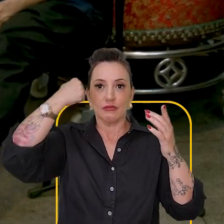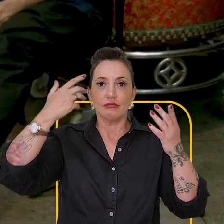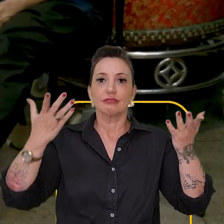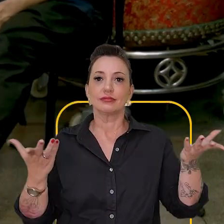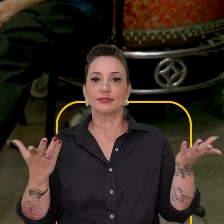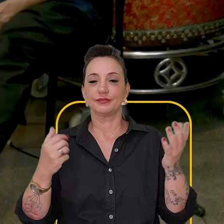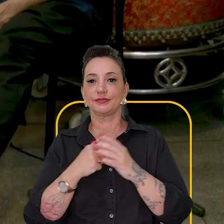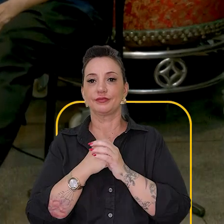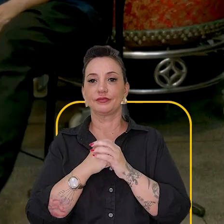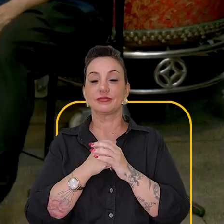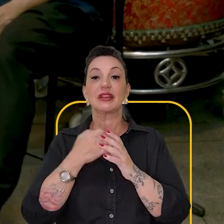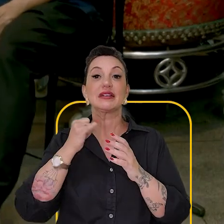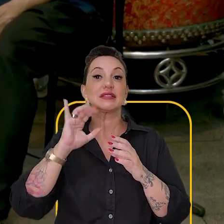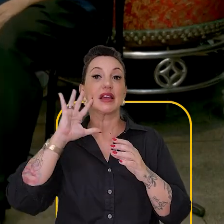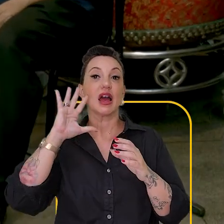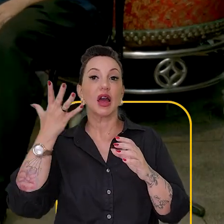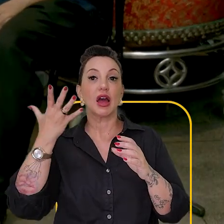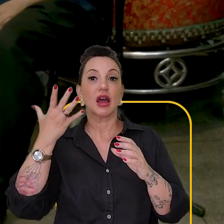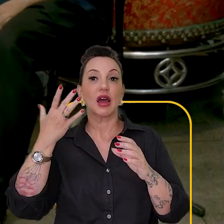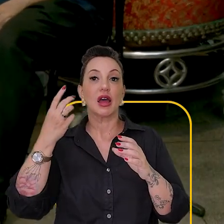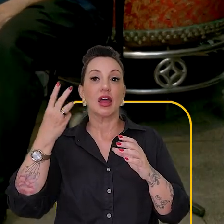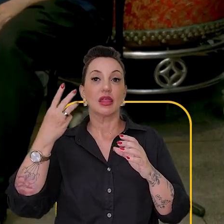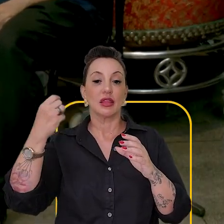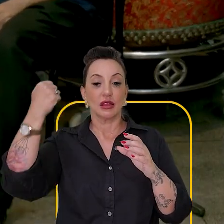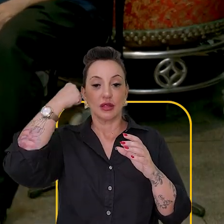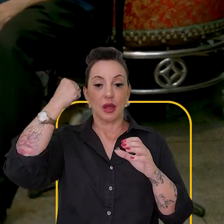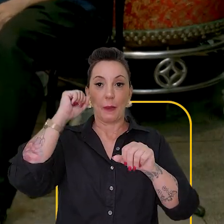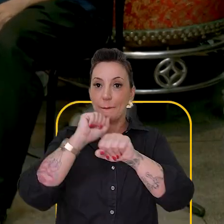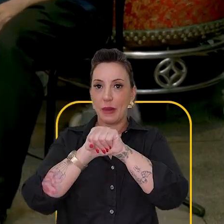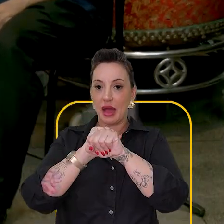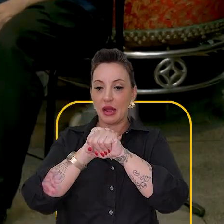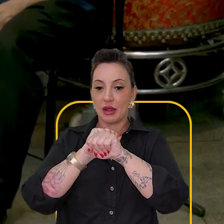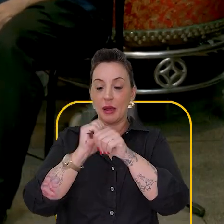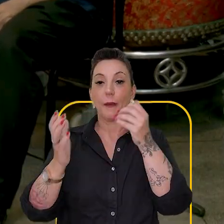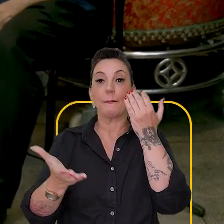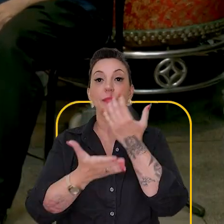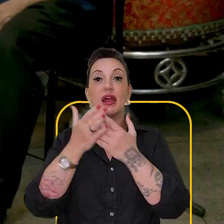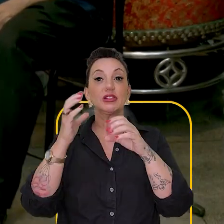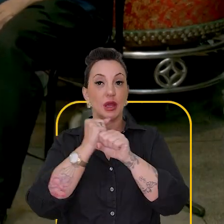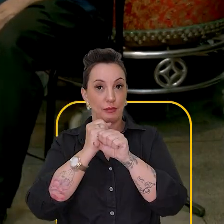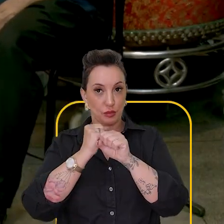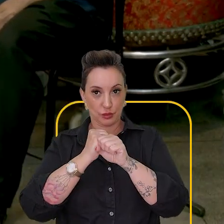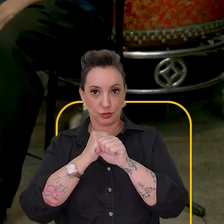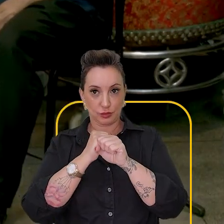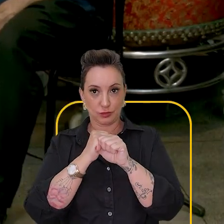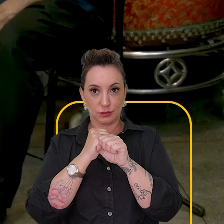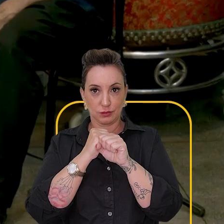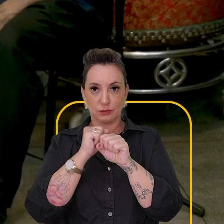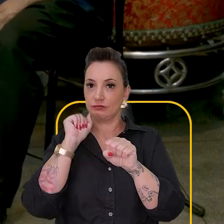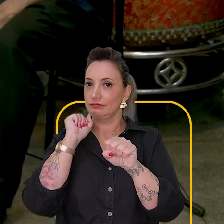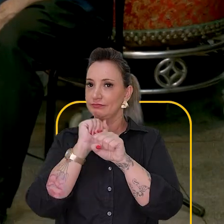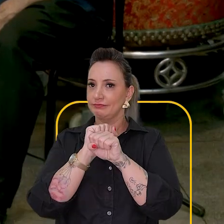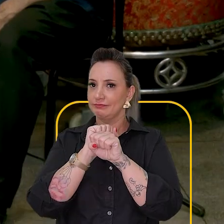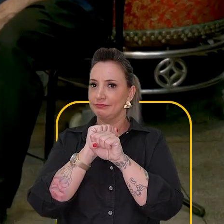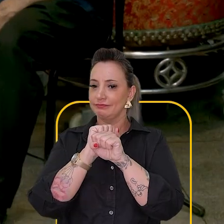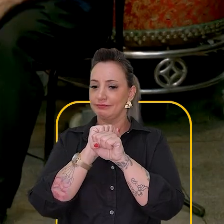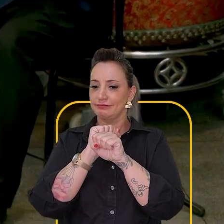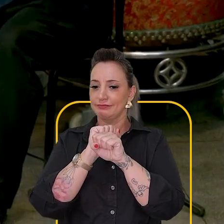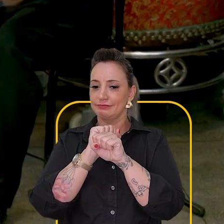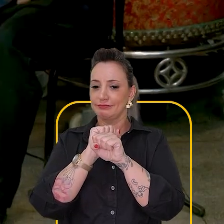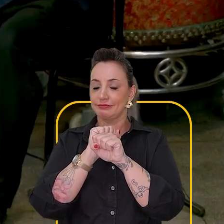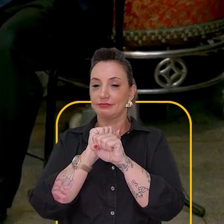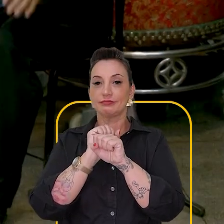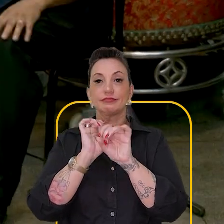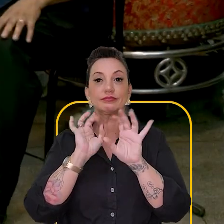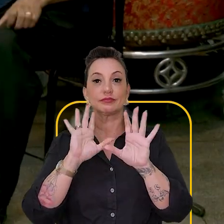para voltar a bater em cima e aí se acontecesse de dar de dar três em cima parava que qu perdia ponto ah perdia ponto parav perdia ponto parava Mas aí você já deu